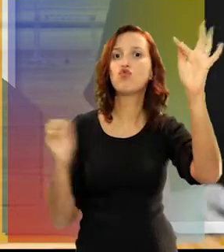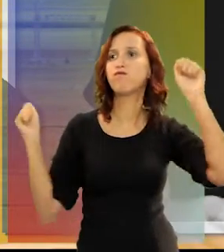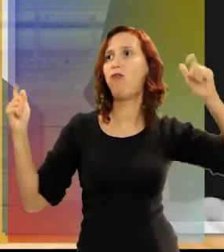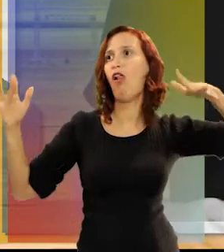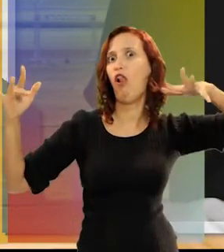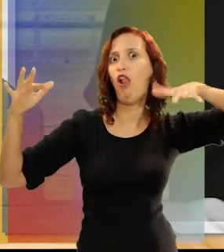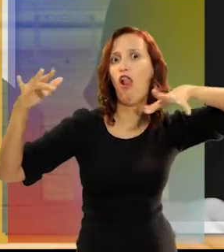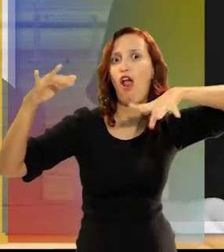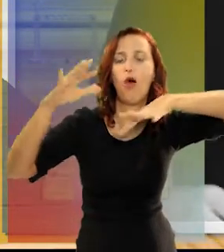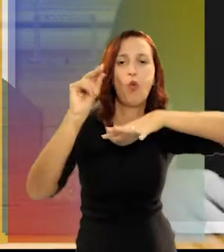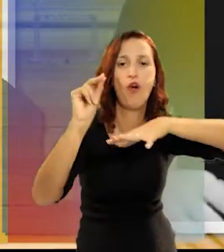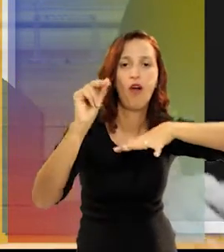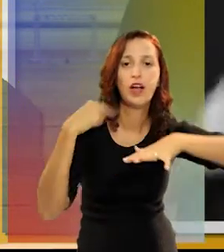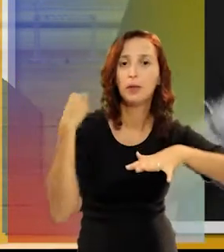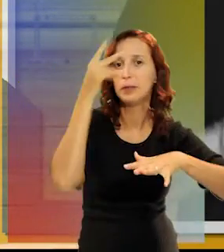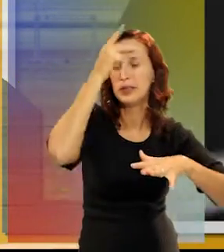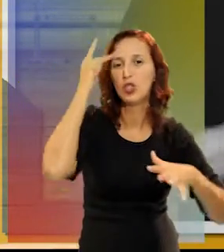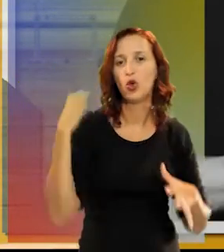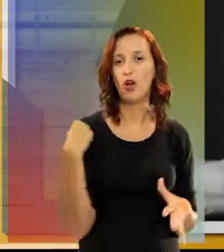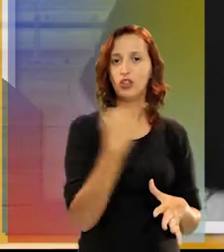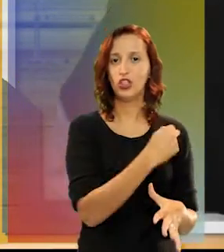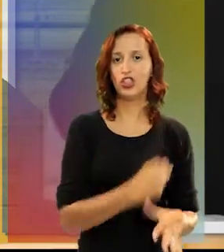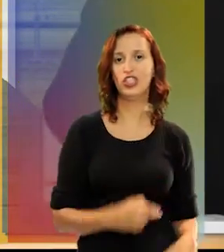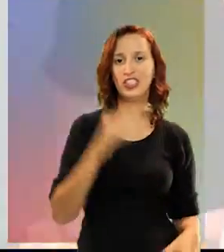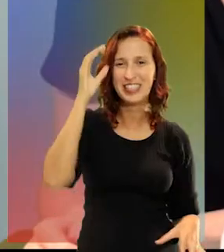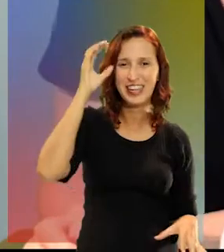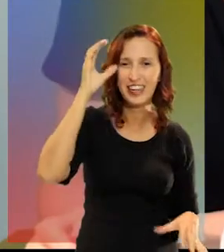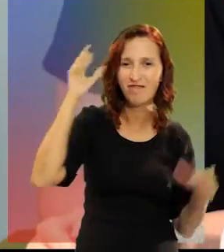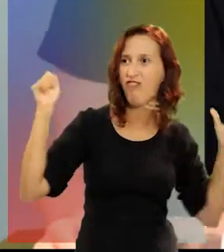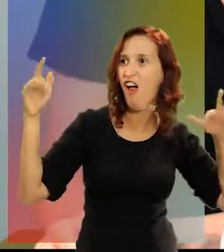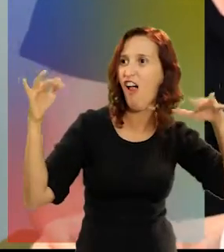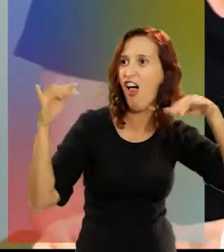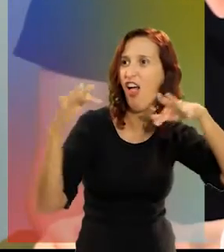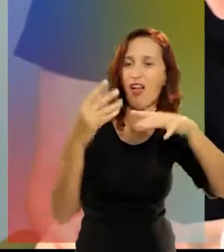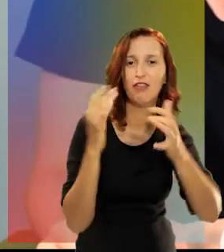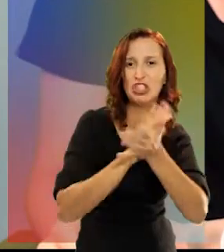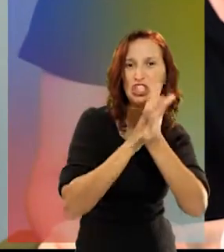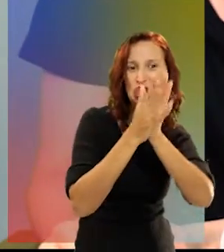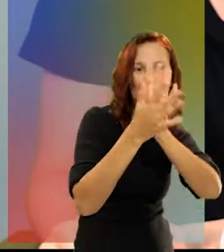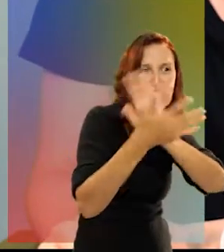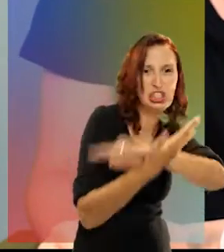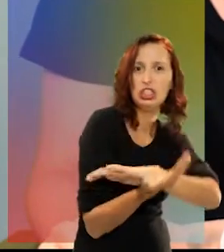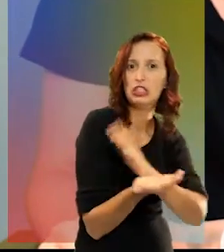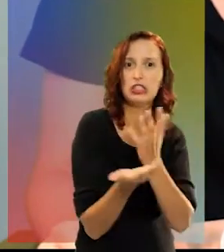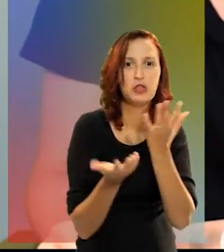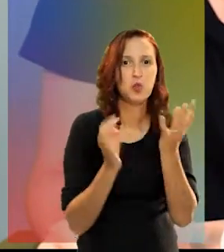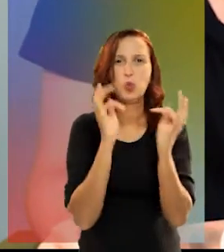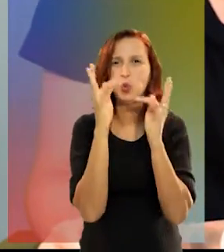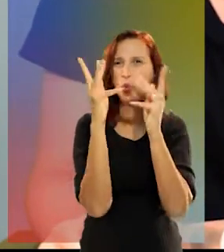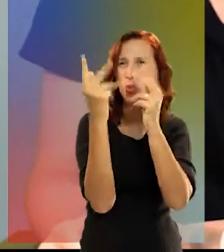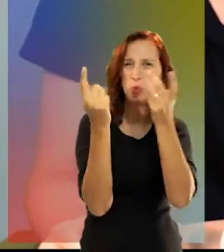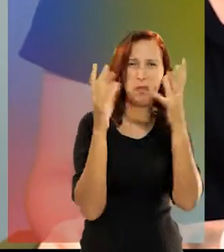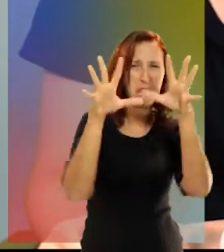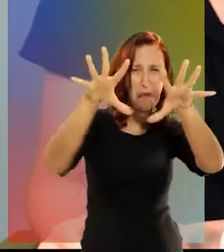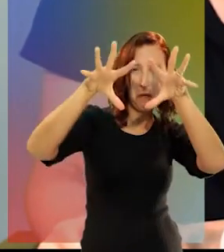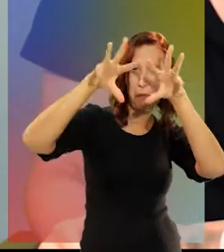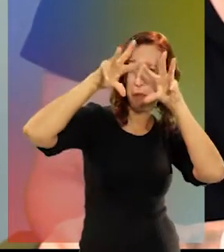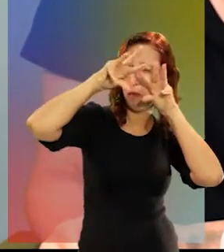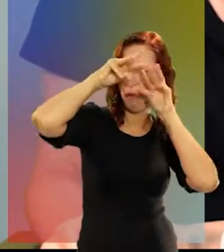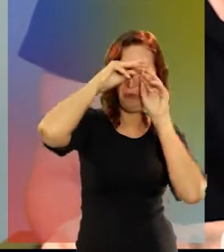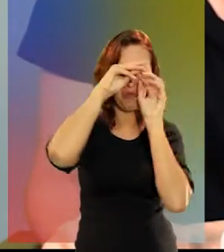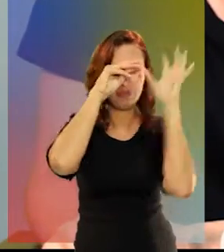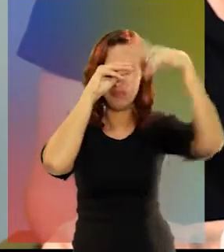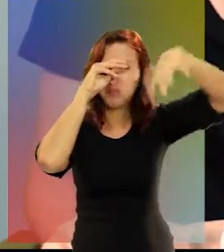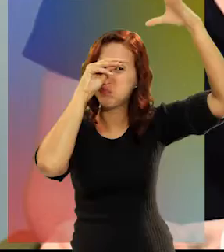invadido por chineses. E eles estão certo! É tudo destruído, a estética toda escura,